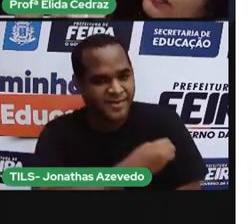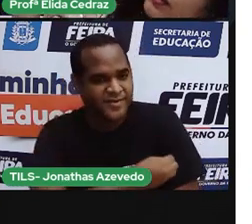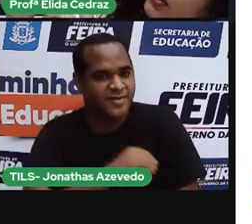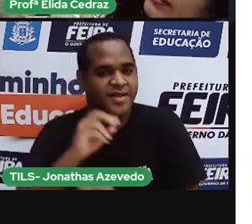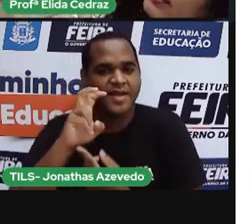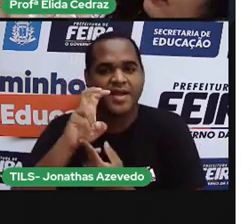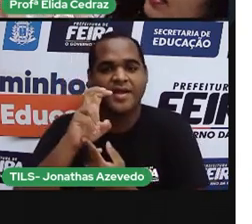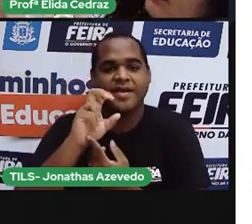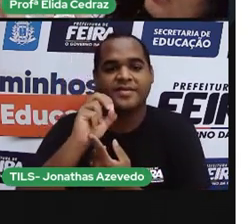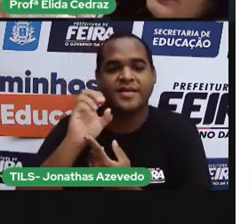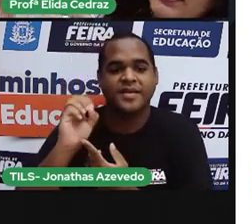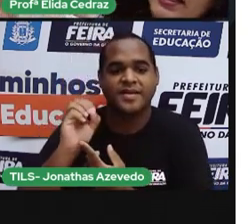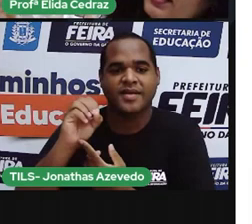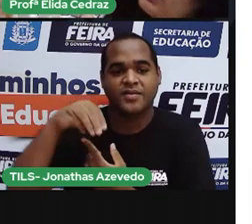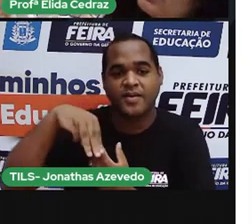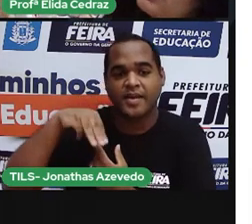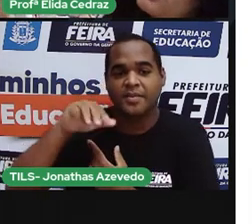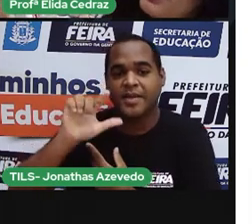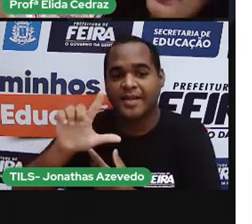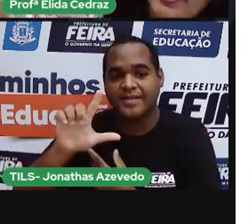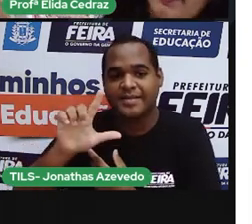litro. Olha aqui o álcool,